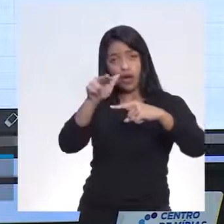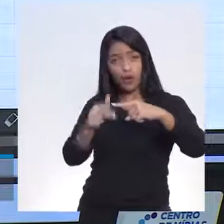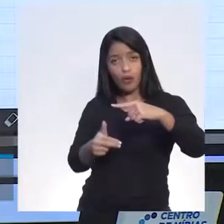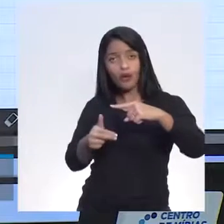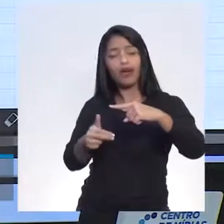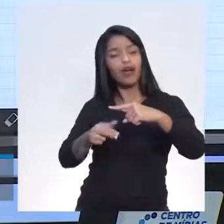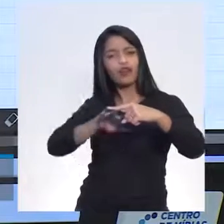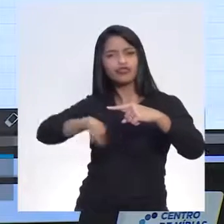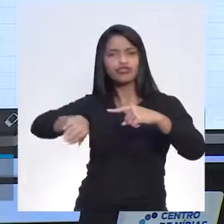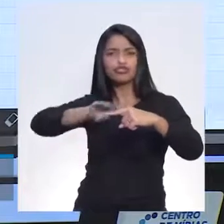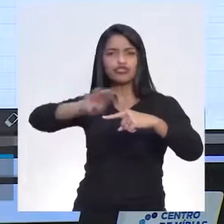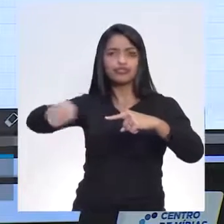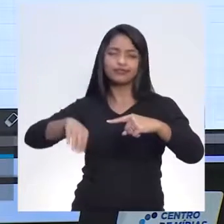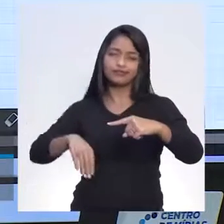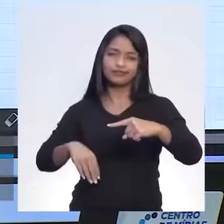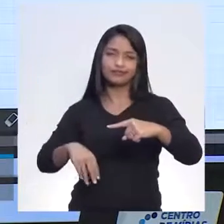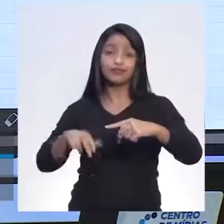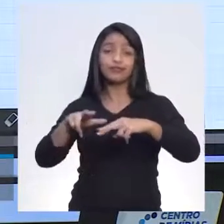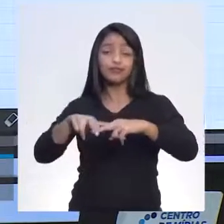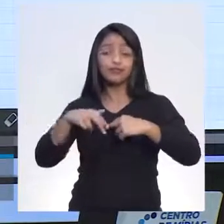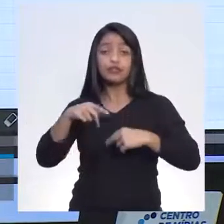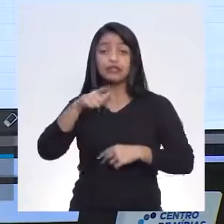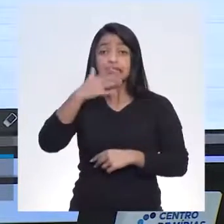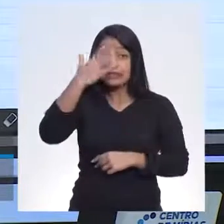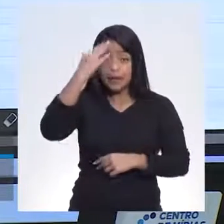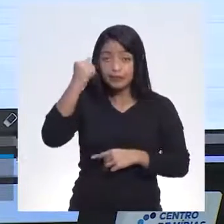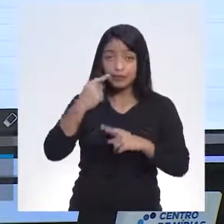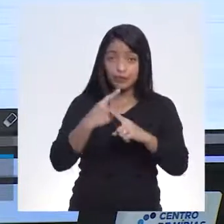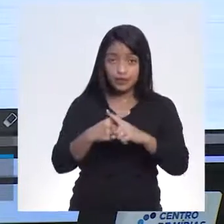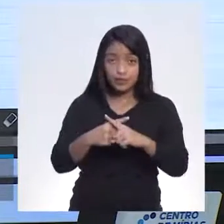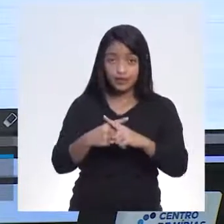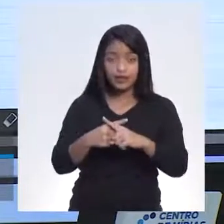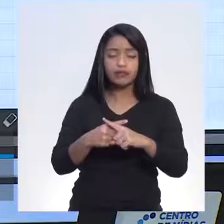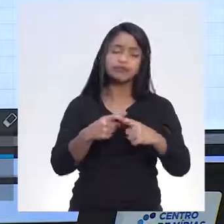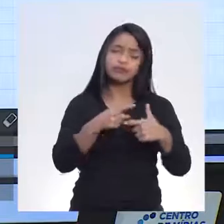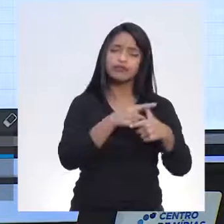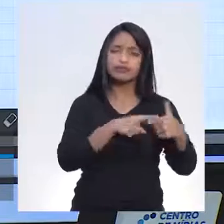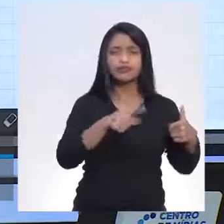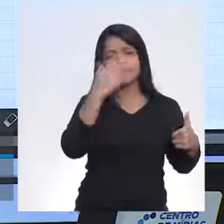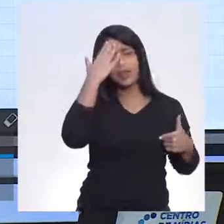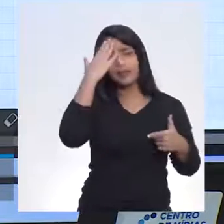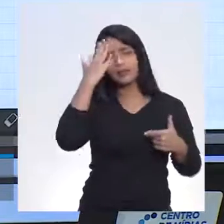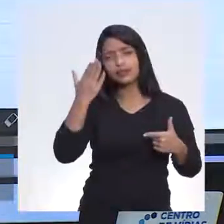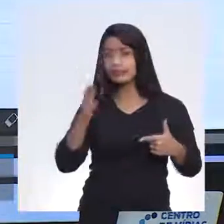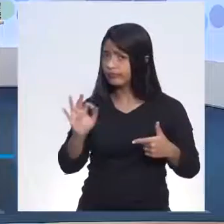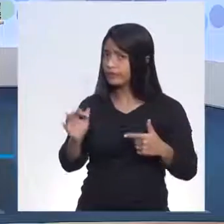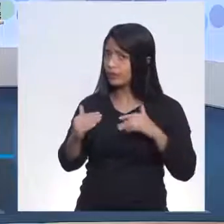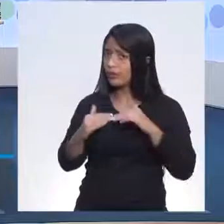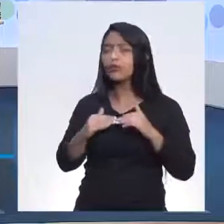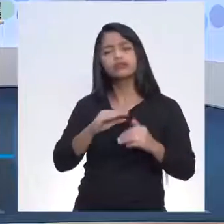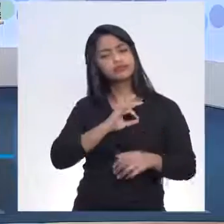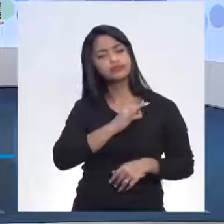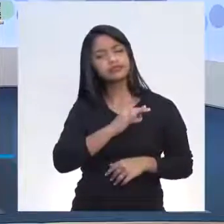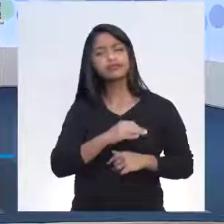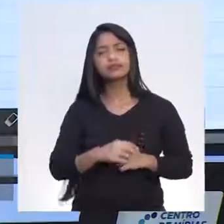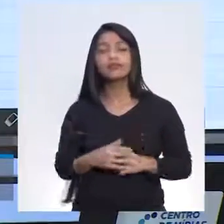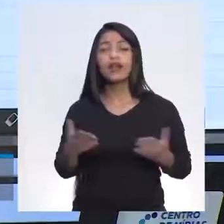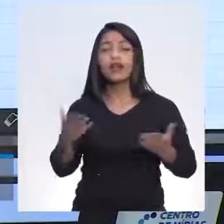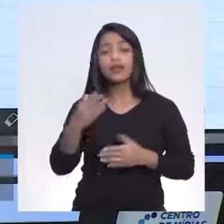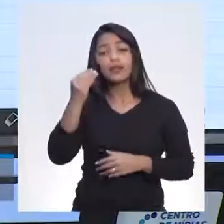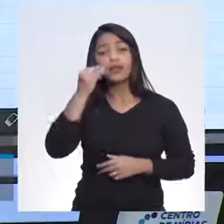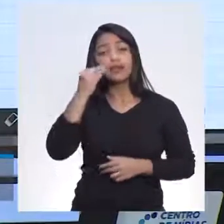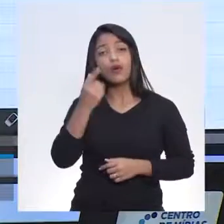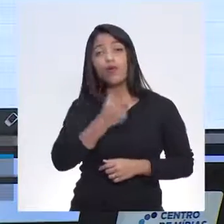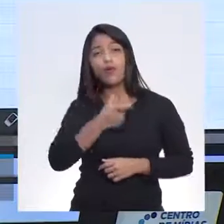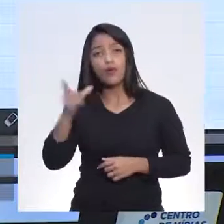cai na multiplicação. Se você sabe fazer a multiplicação, você sabe fazer a divisão, não é? Sabe sim. Não é isso? Vamos tentar uma próxima aí.